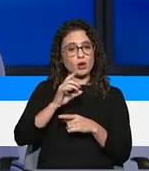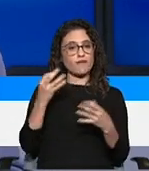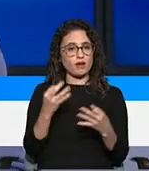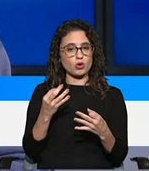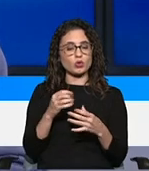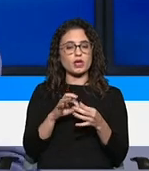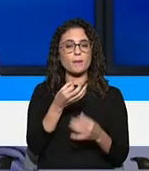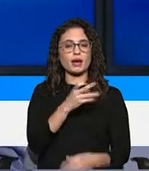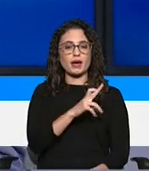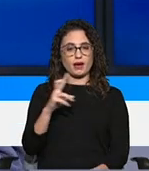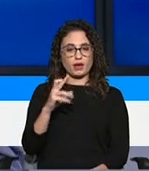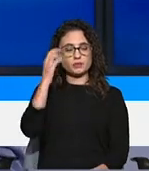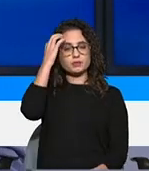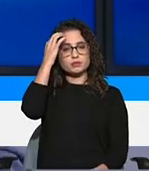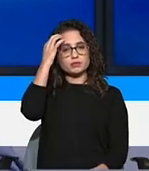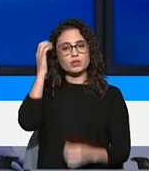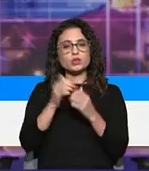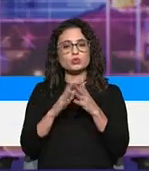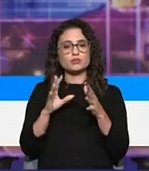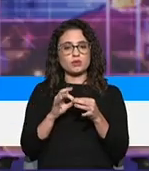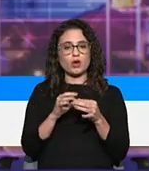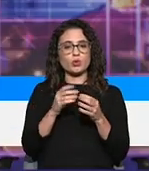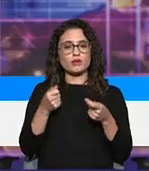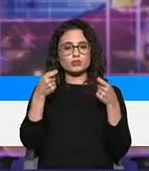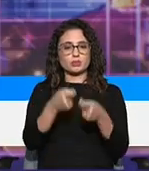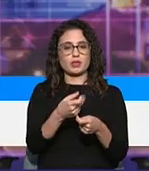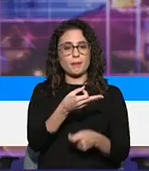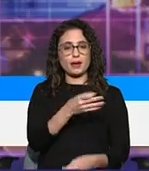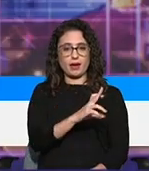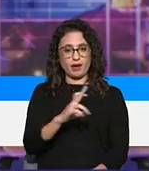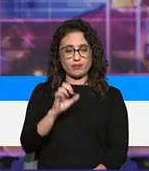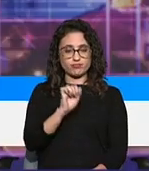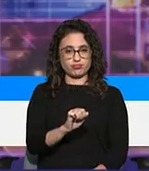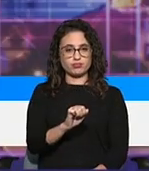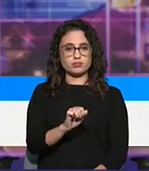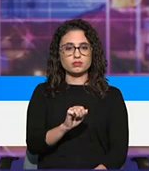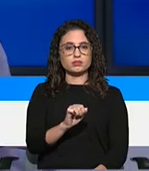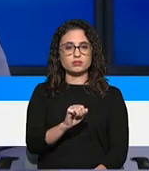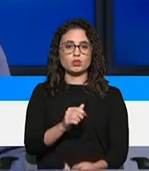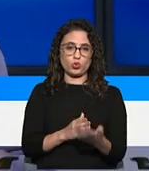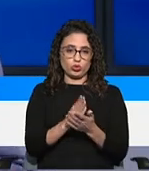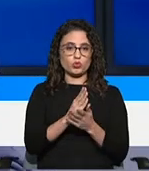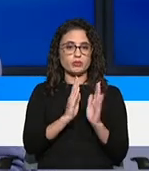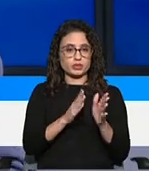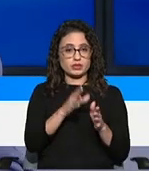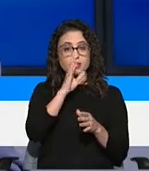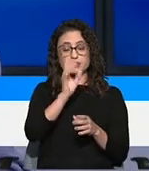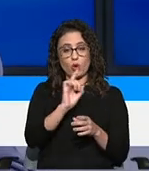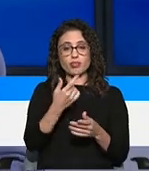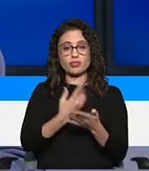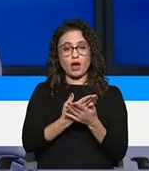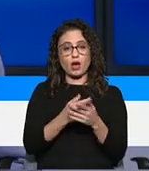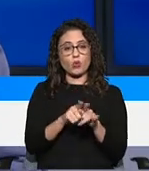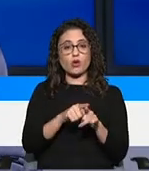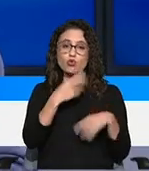prr tudo o que são os investimentos do plano de recuperação e resiliência T de ter e a continuidade porque senão corremos o risco de não